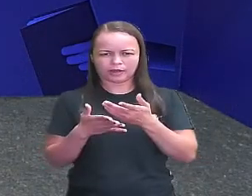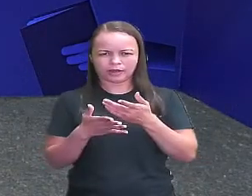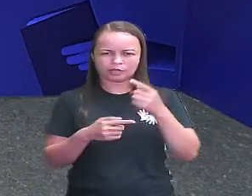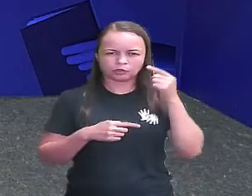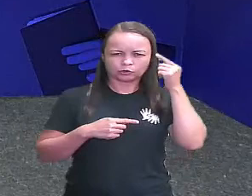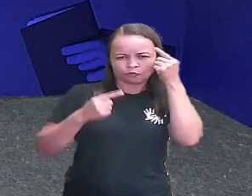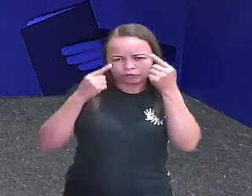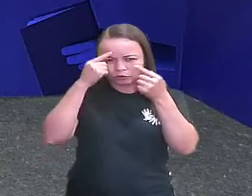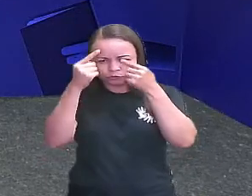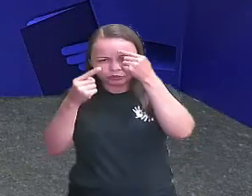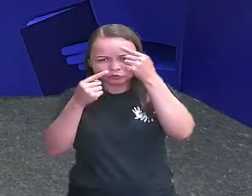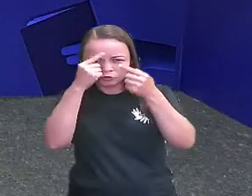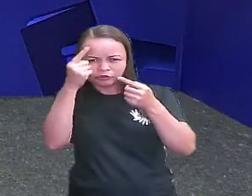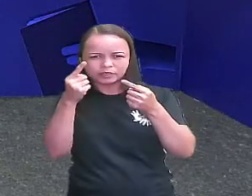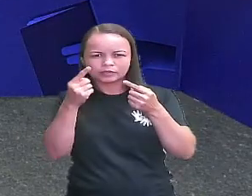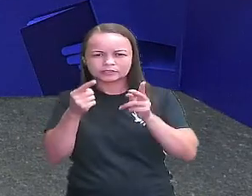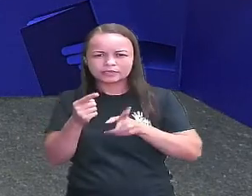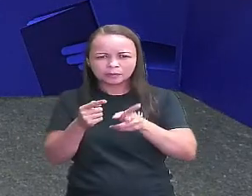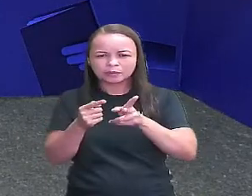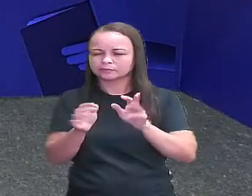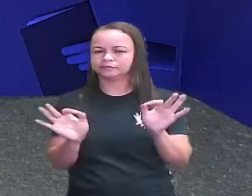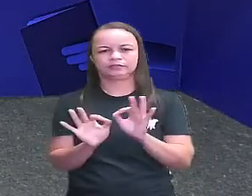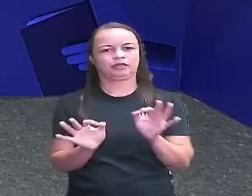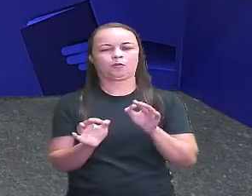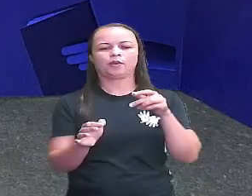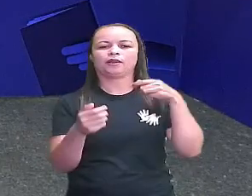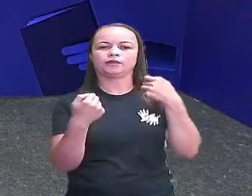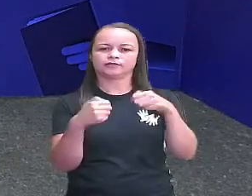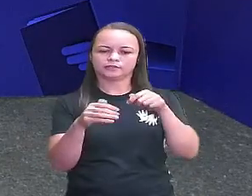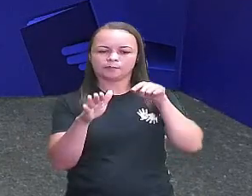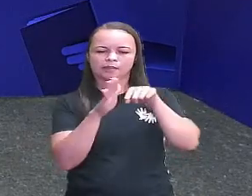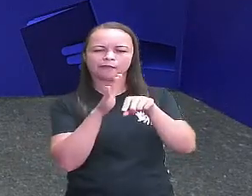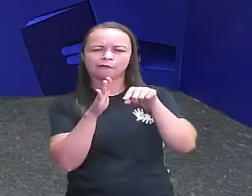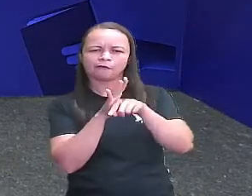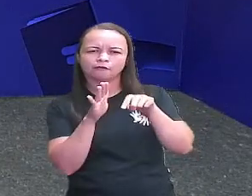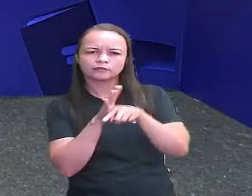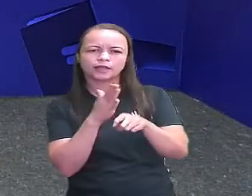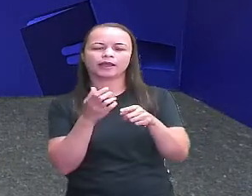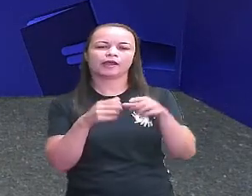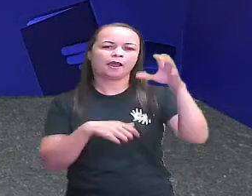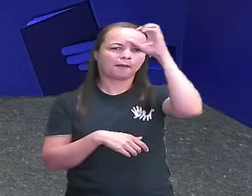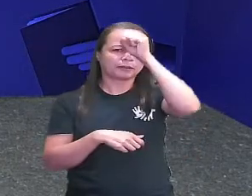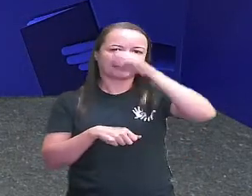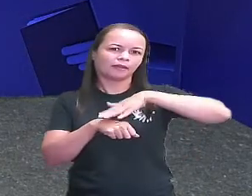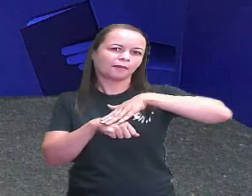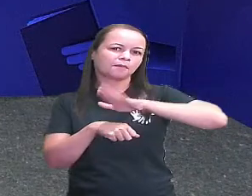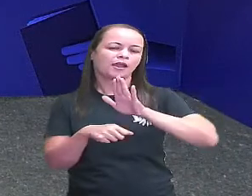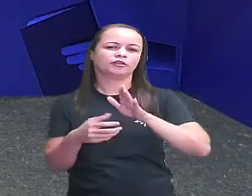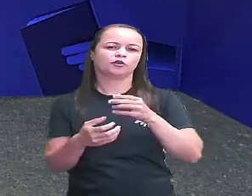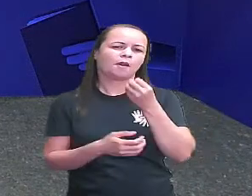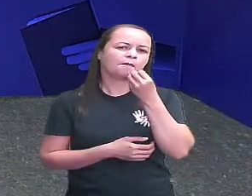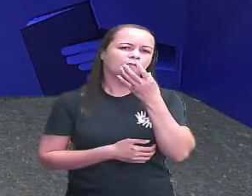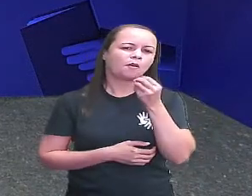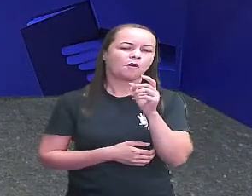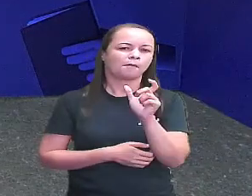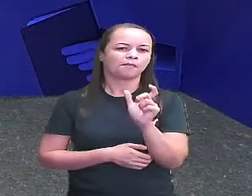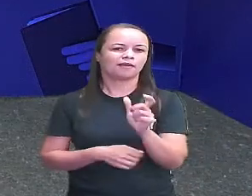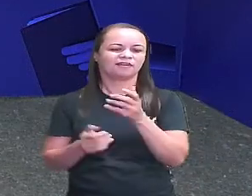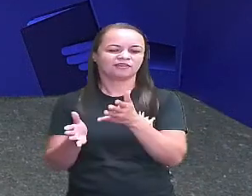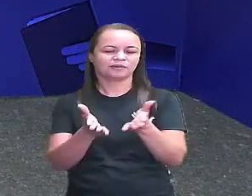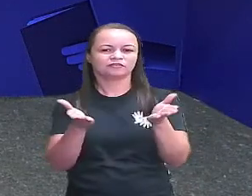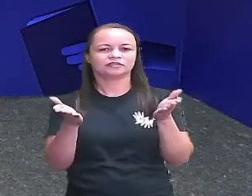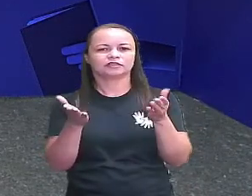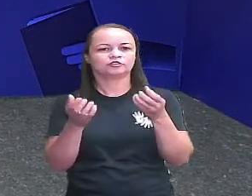sempre vamos aí, ó, conversar para cada vez a gente aprender mais. Uma boa palavra para vocês,